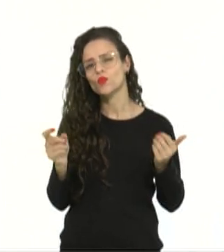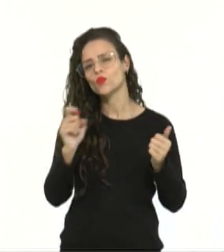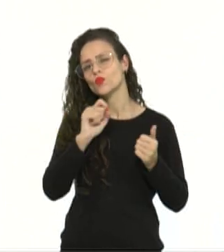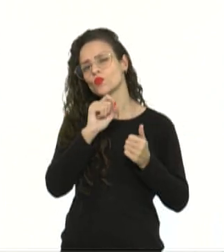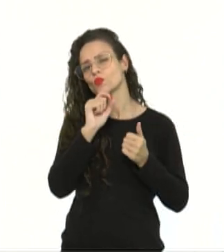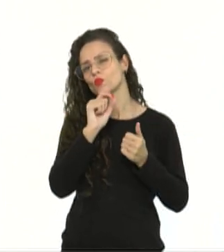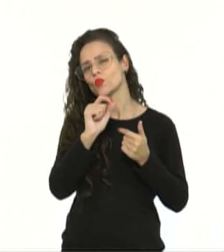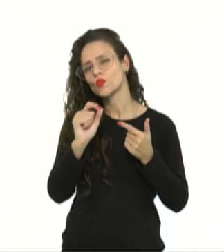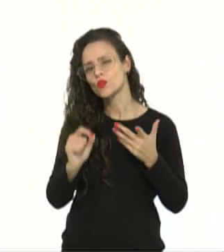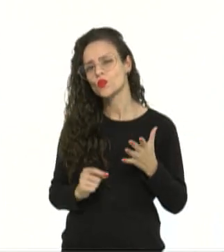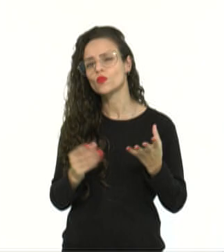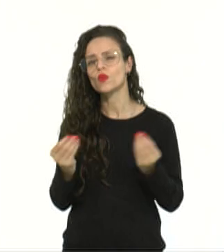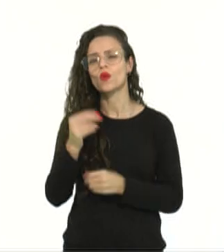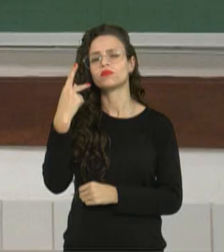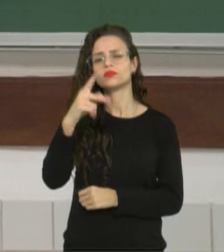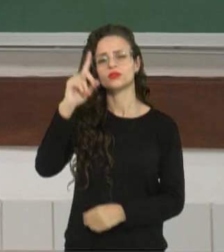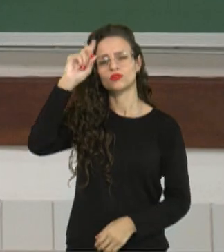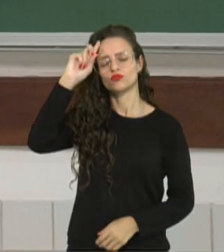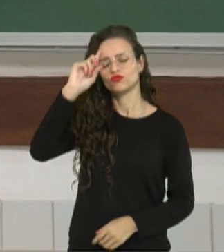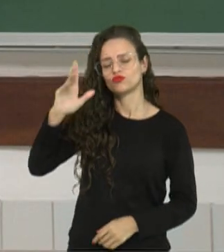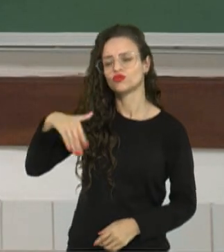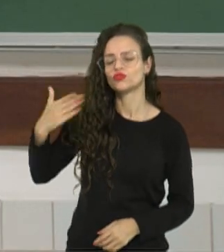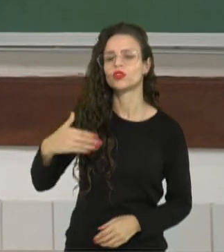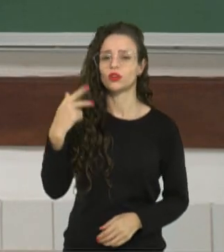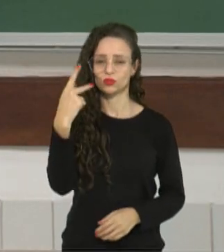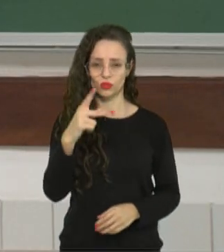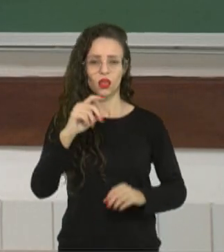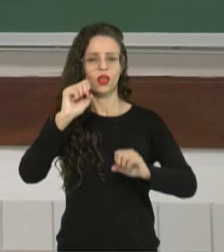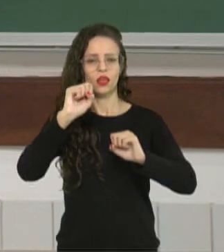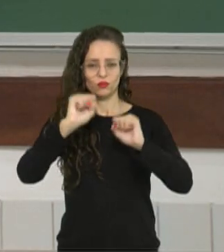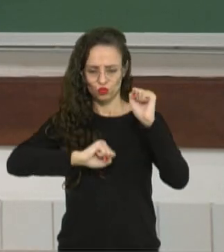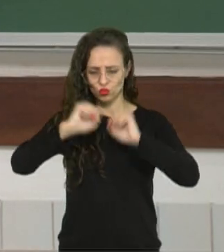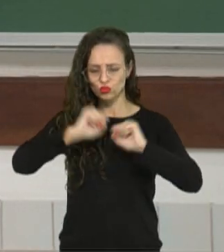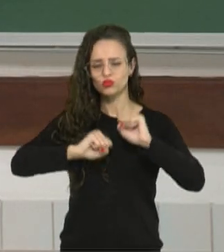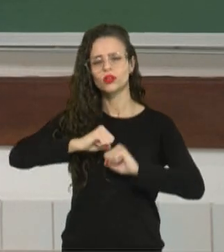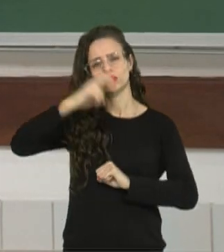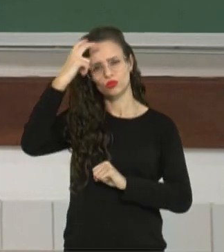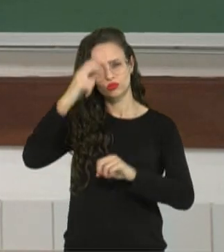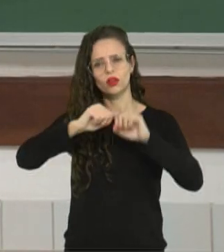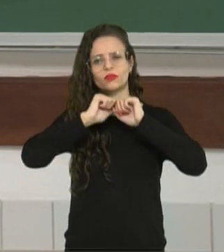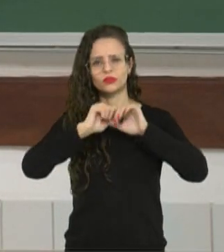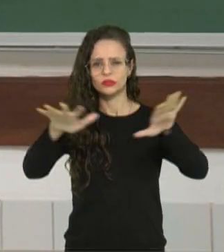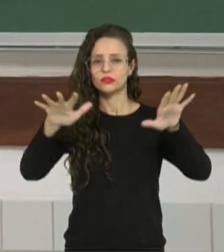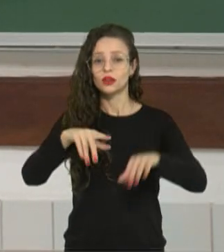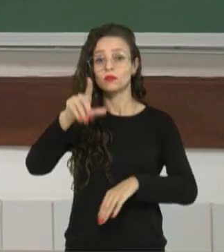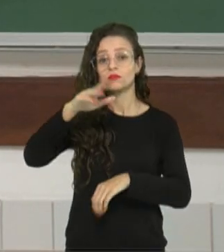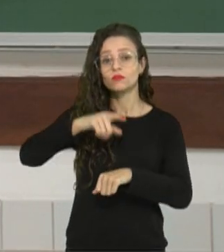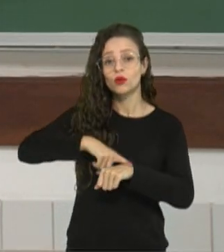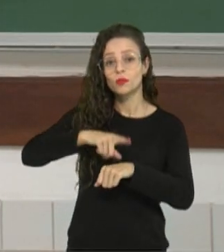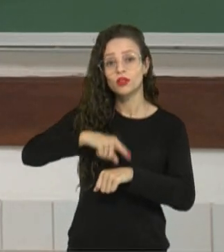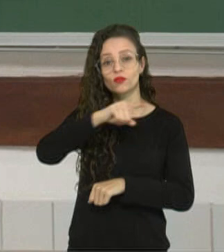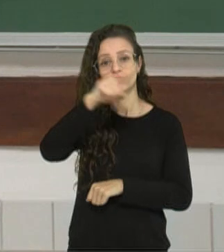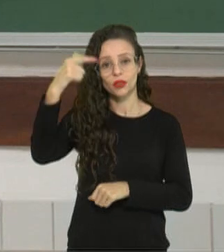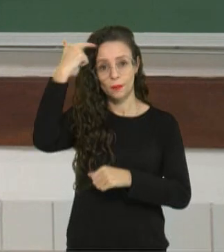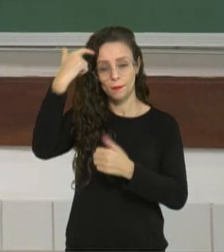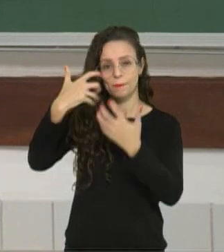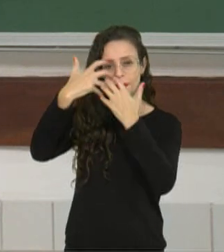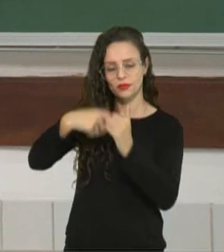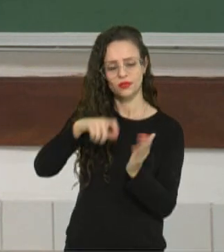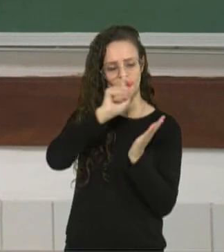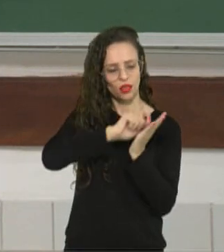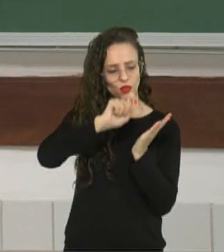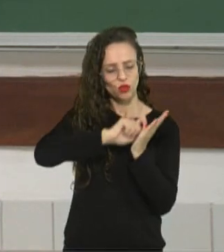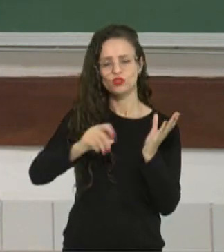fazem parte do seu cotidiano? A indústria cultural, ela está ao nosso redor. Então, um momento para que você pense e anote no seu